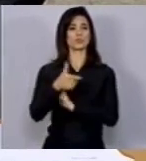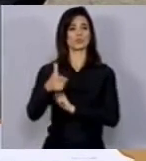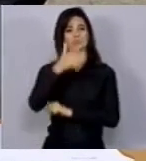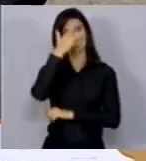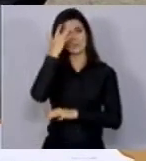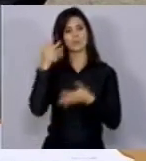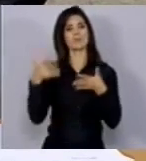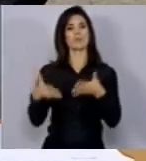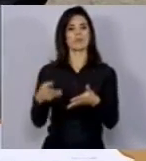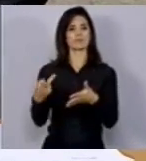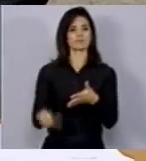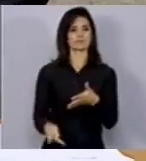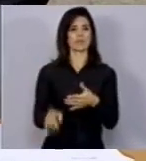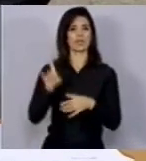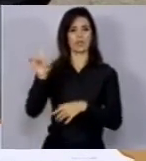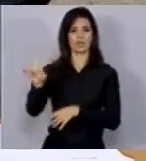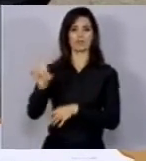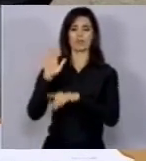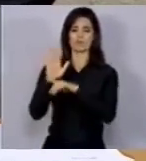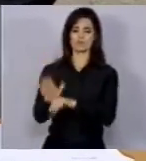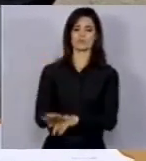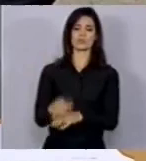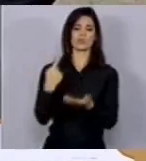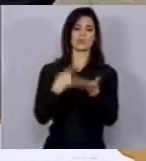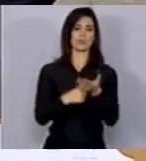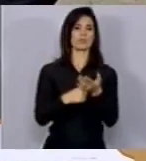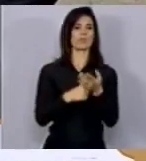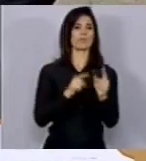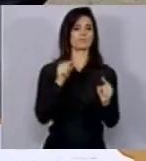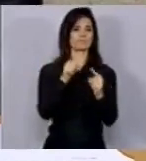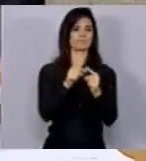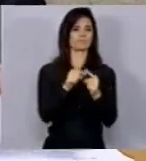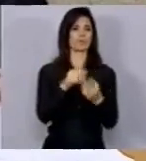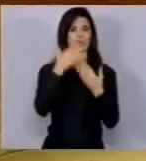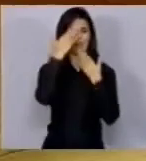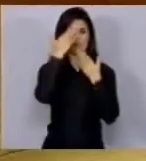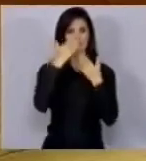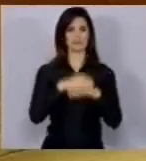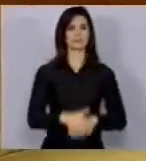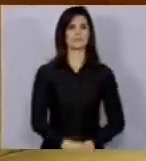compõem. Que Deus os ilumine no cumprimento desta missão. Muito obrigado.